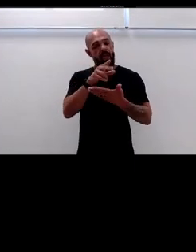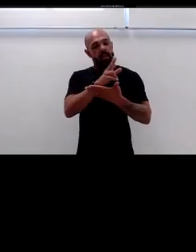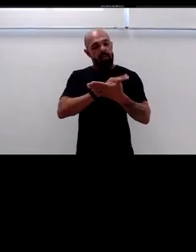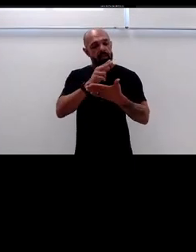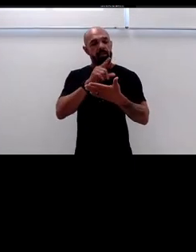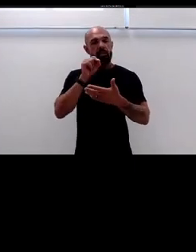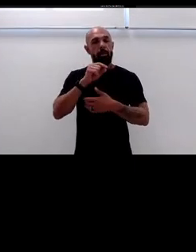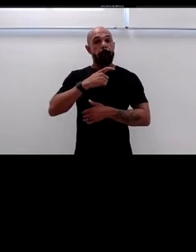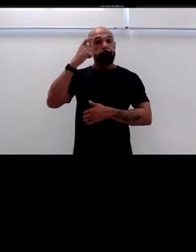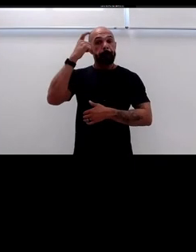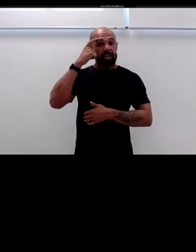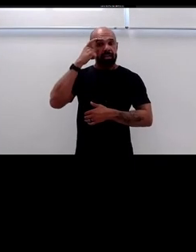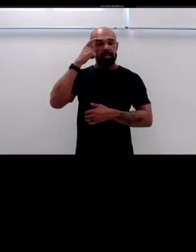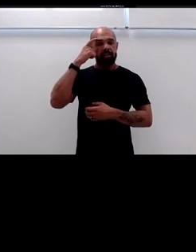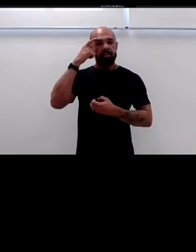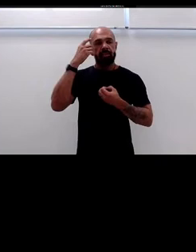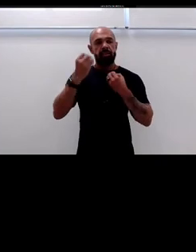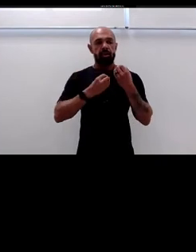forma.